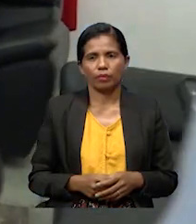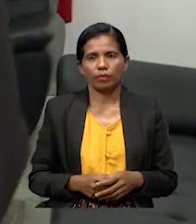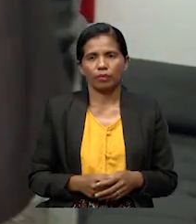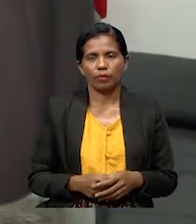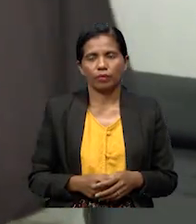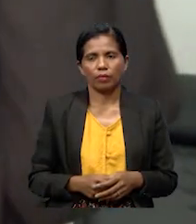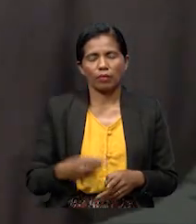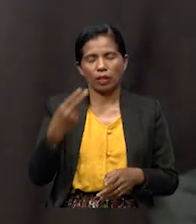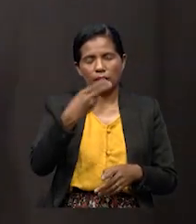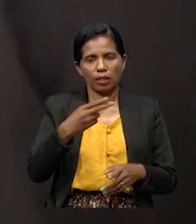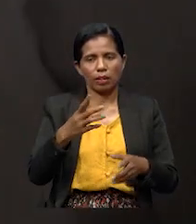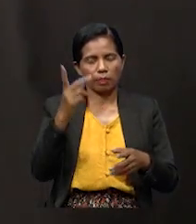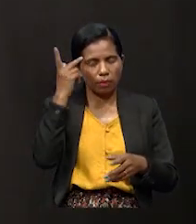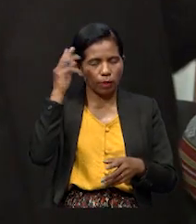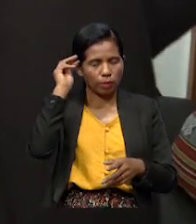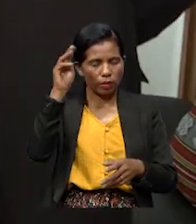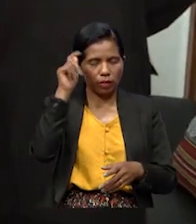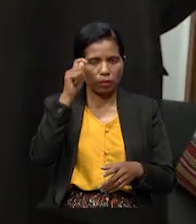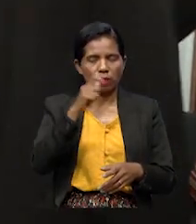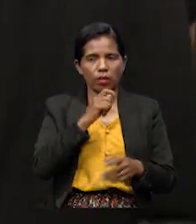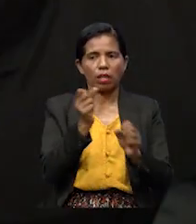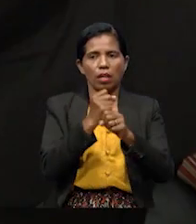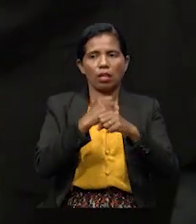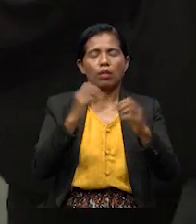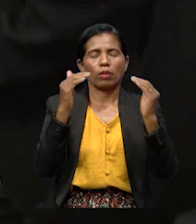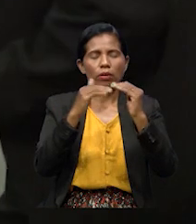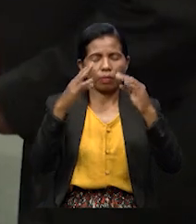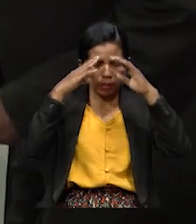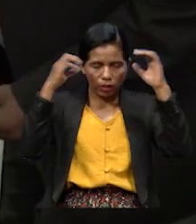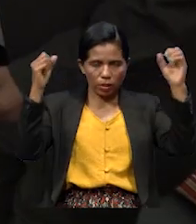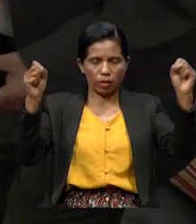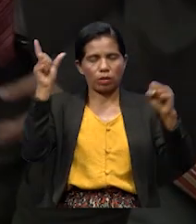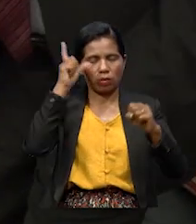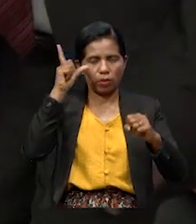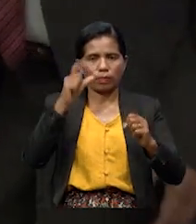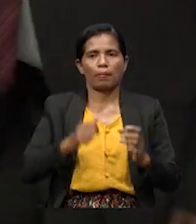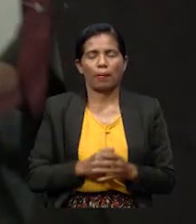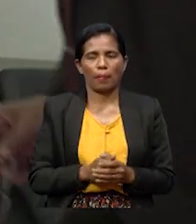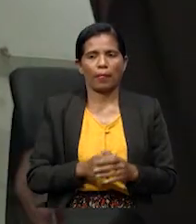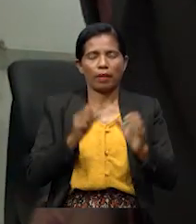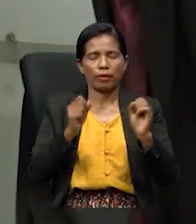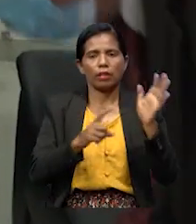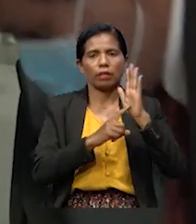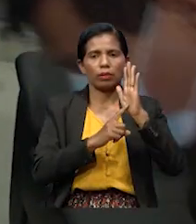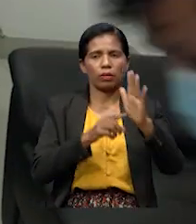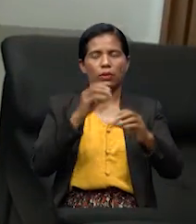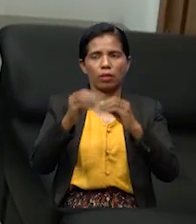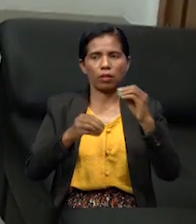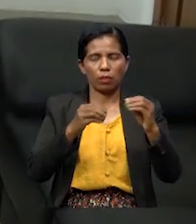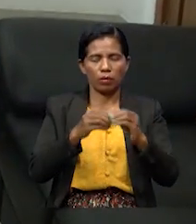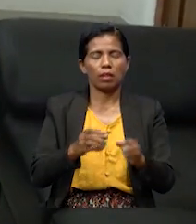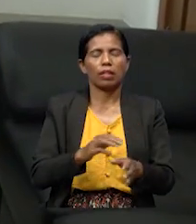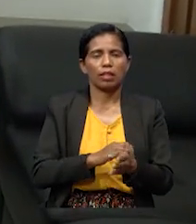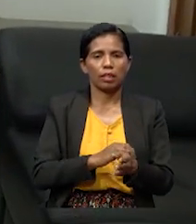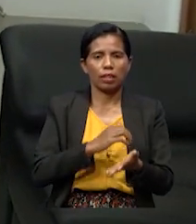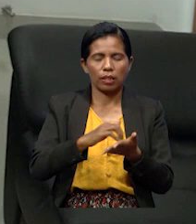E a quinta, né, Primeiro-Ministro Tormatan Ruak calou o encontro com o Presidente da República, Francisco Guterres Luolo, onde informa com a minha licença